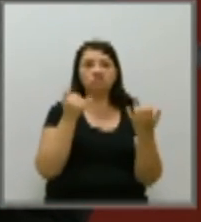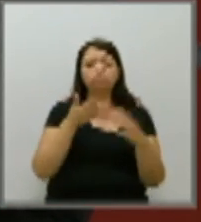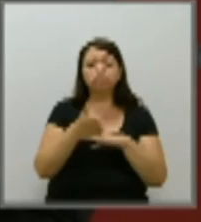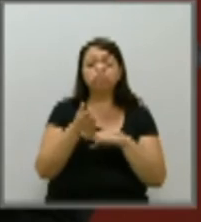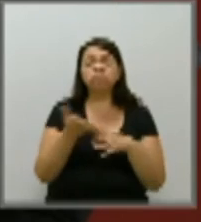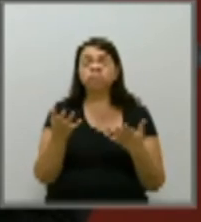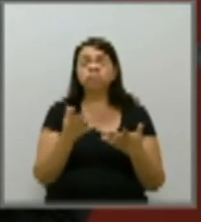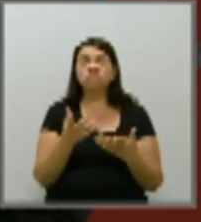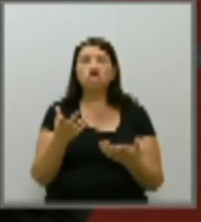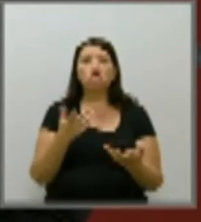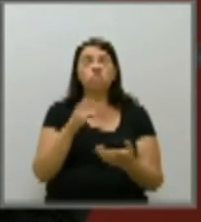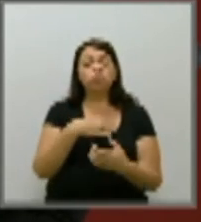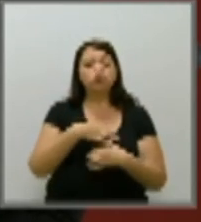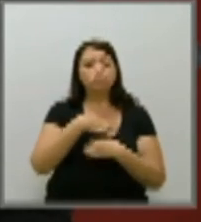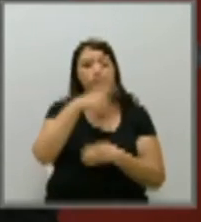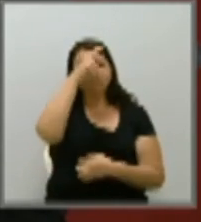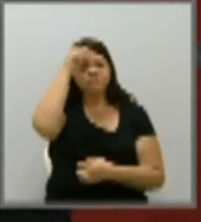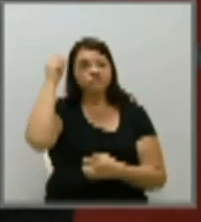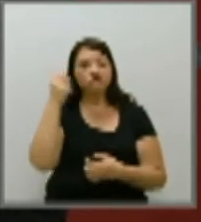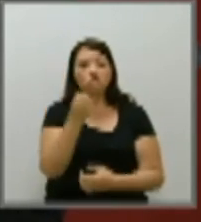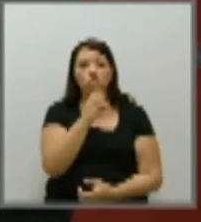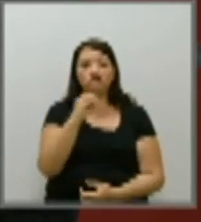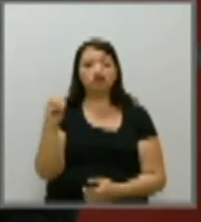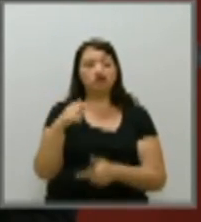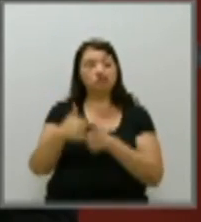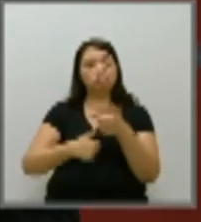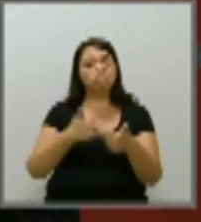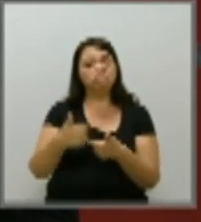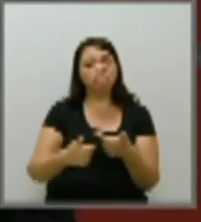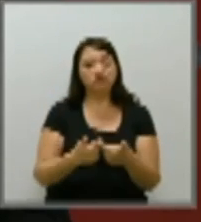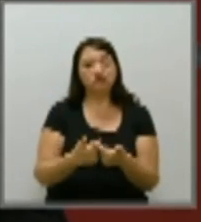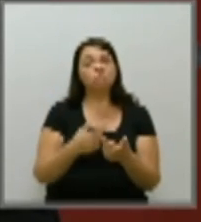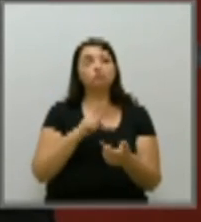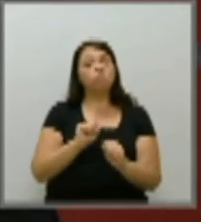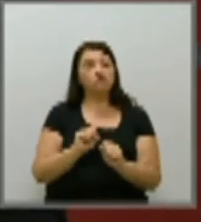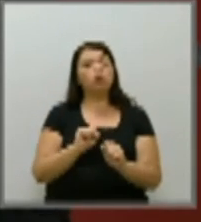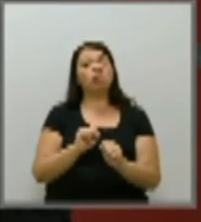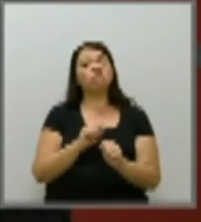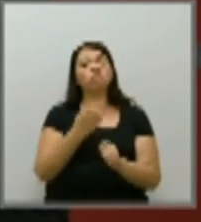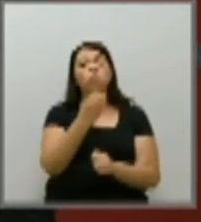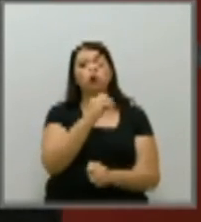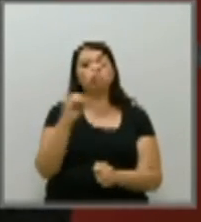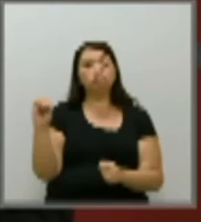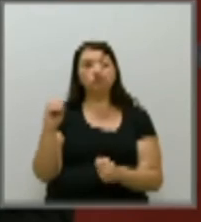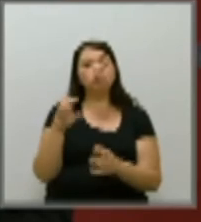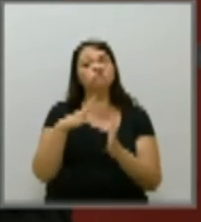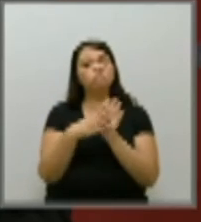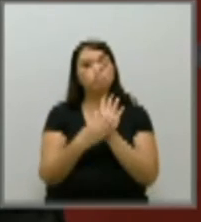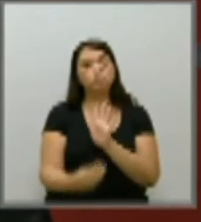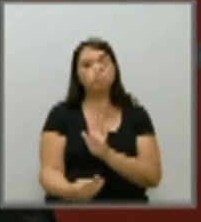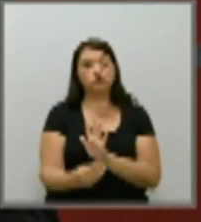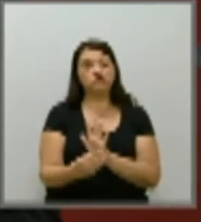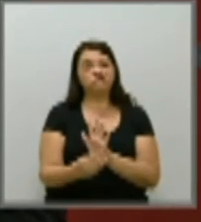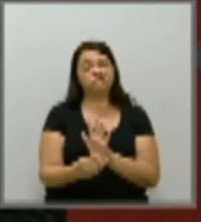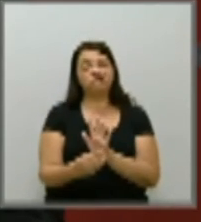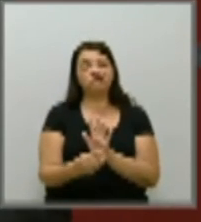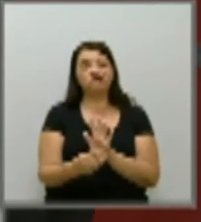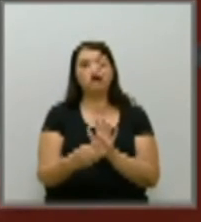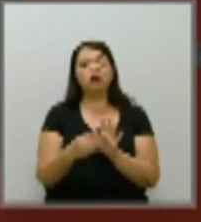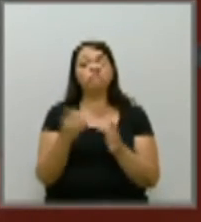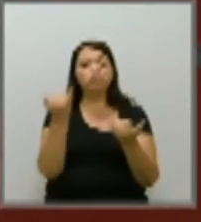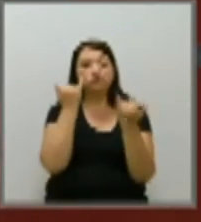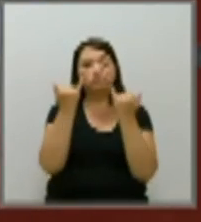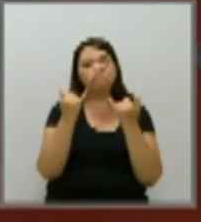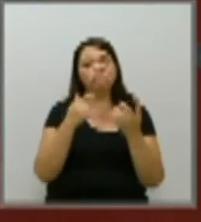de fornecer 80 serviços já, e vai chegar a 800 modelos de informações e serviços disponíveis. Esse